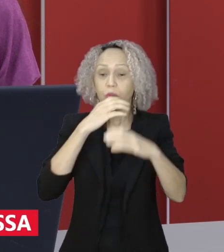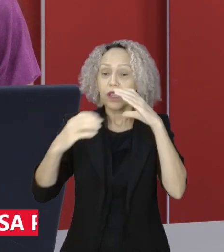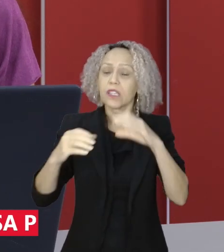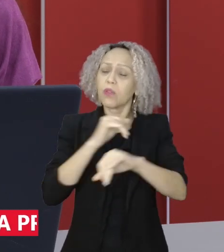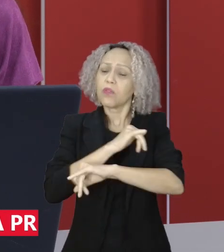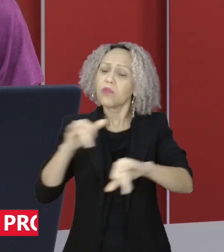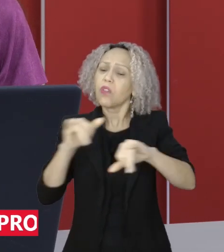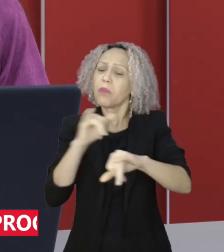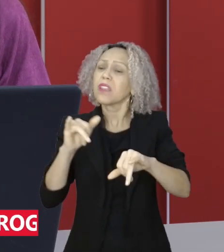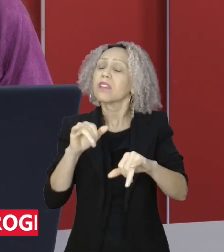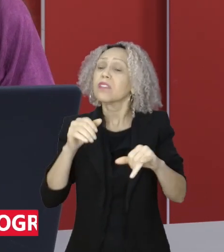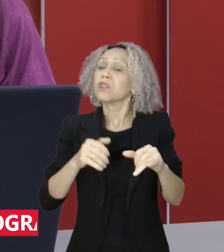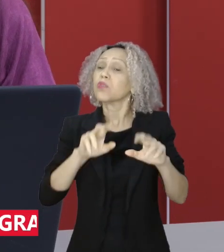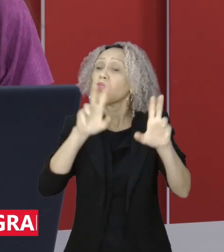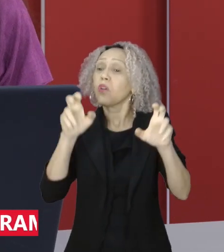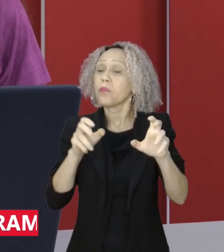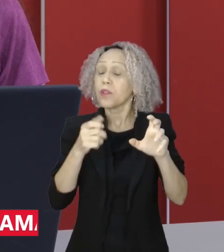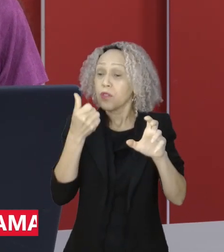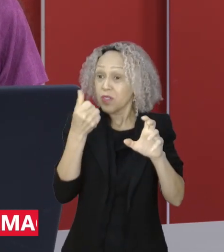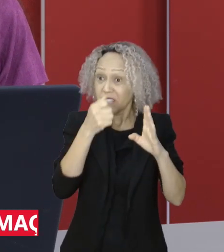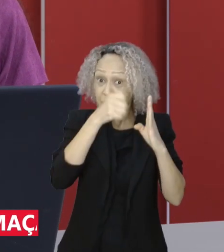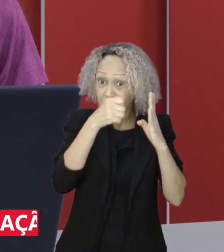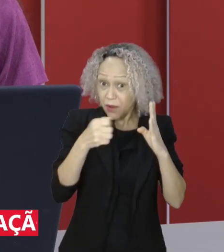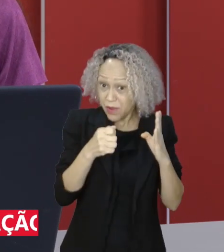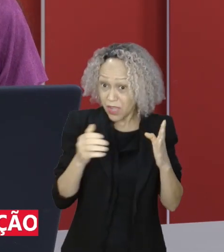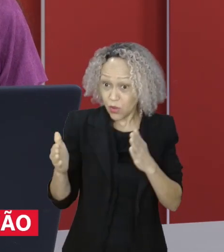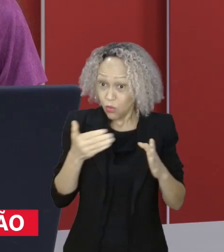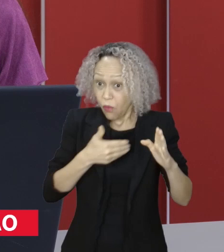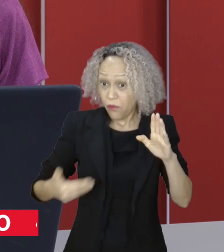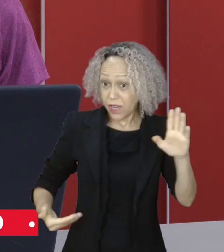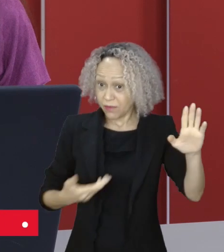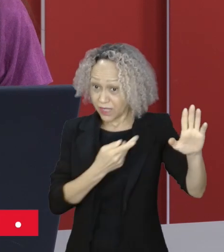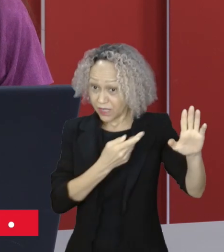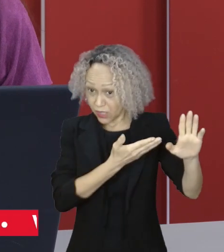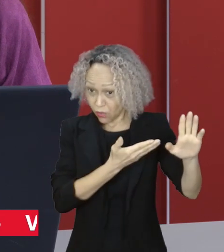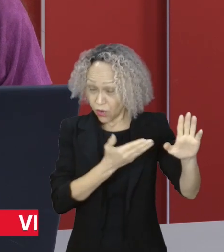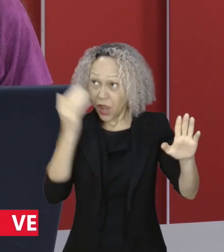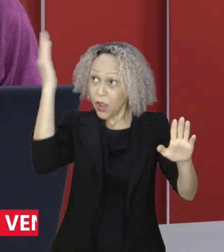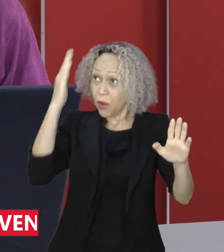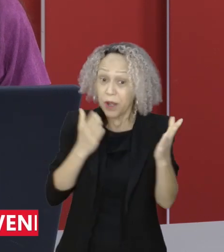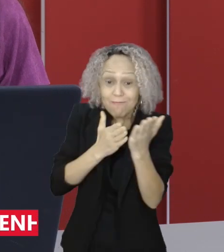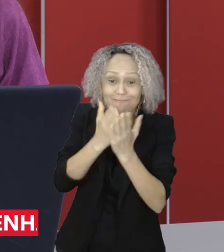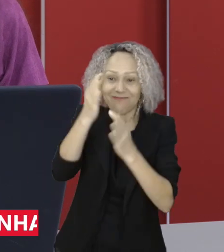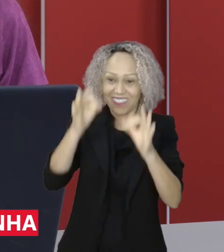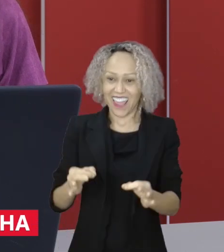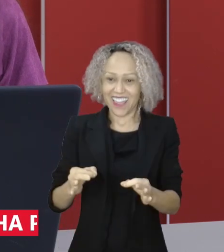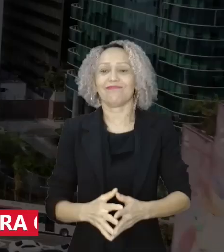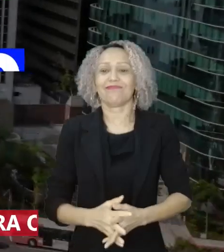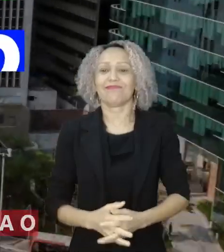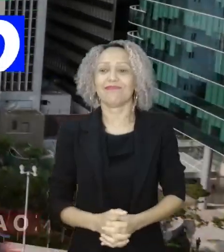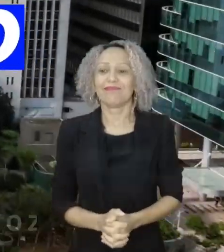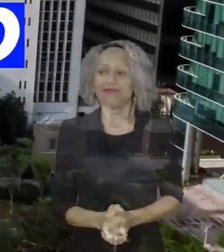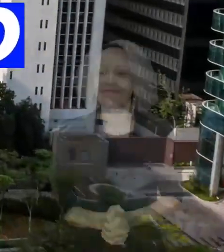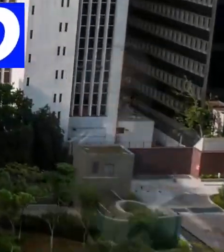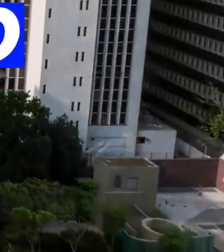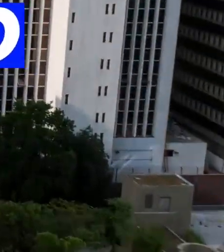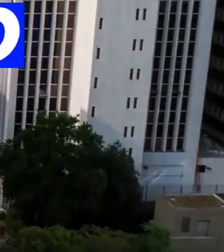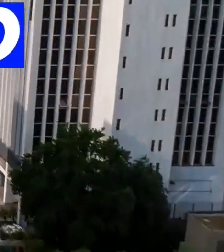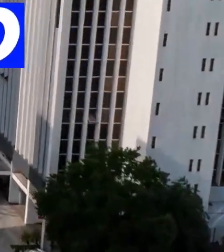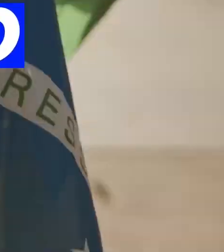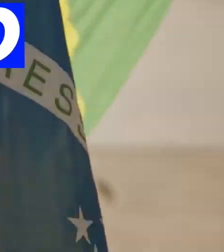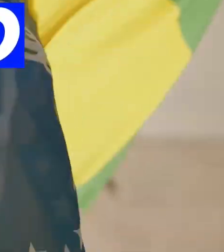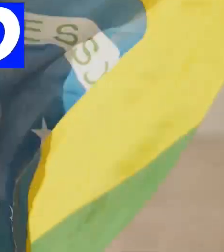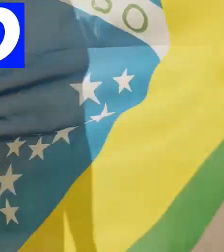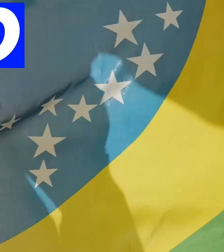informações sobre os 6 primeiros meses do governo do presidente Lula. É o Brasil no rumo certo. Vem com a gente,